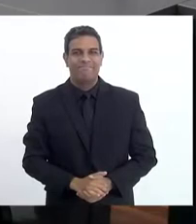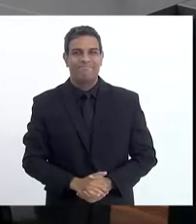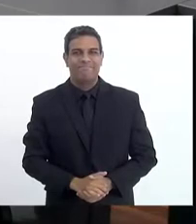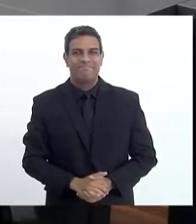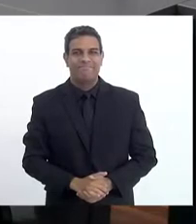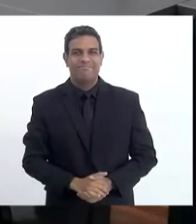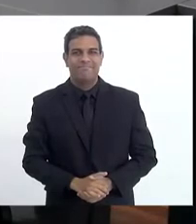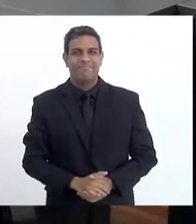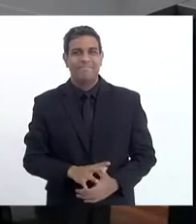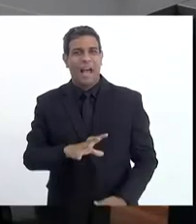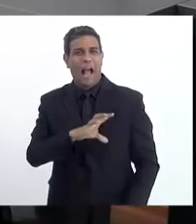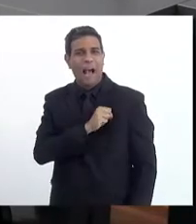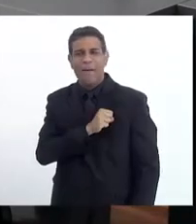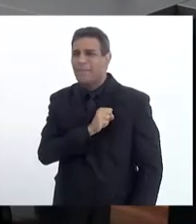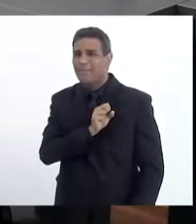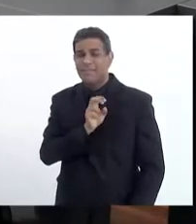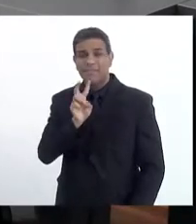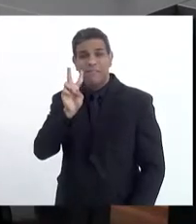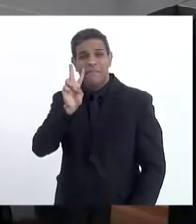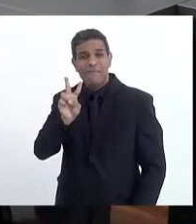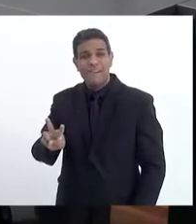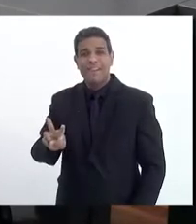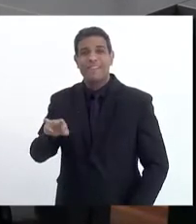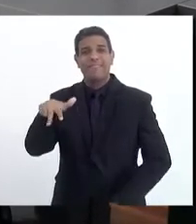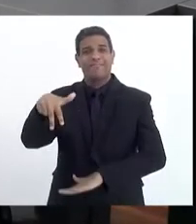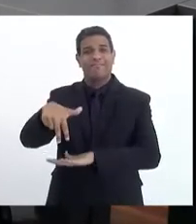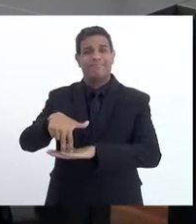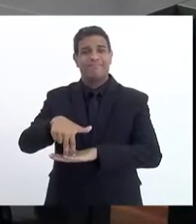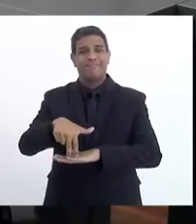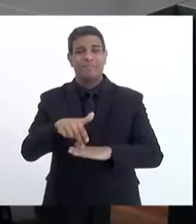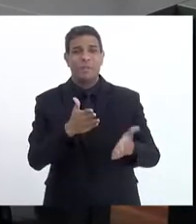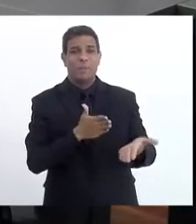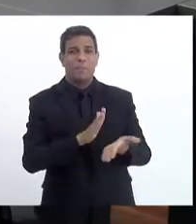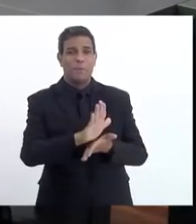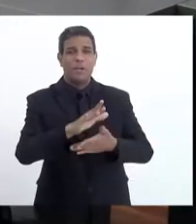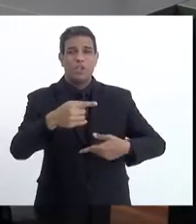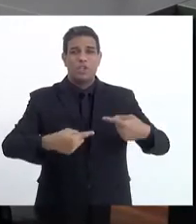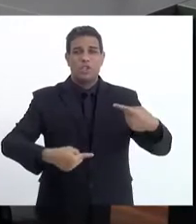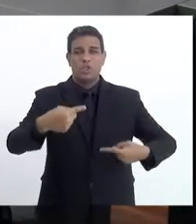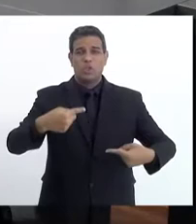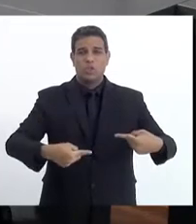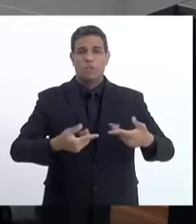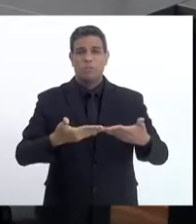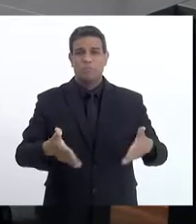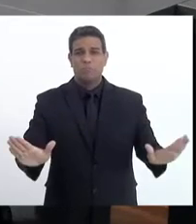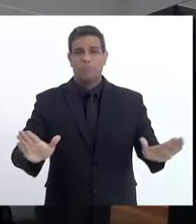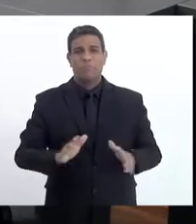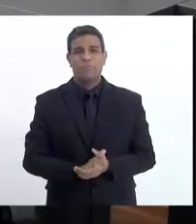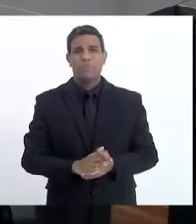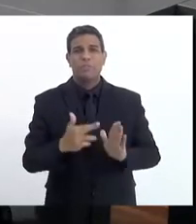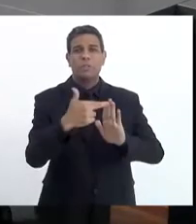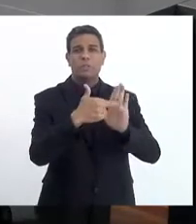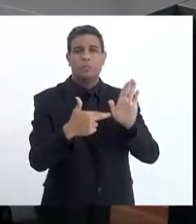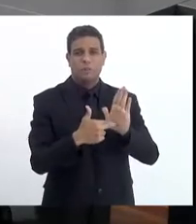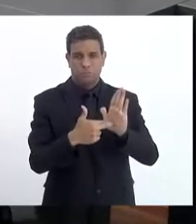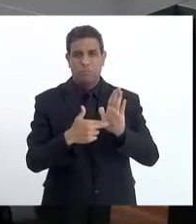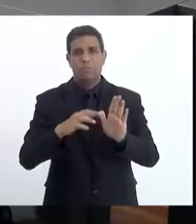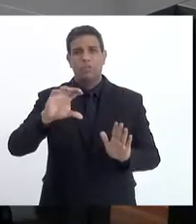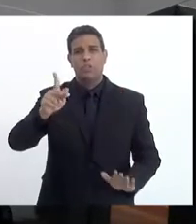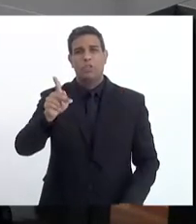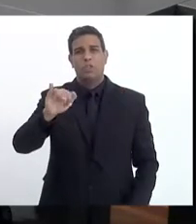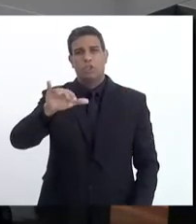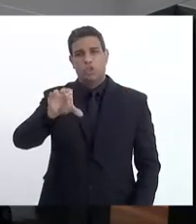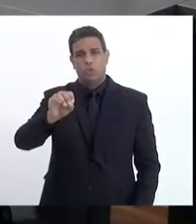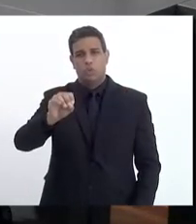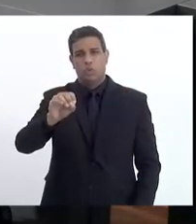É. Tia Doca da Portela. É. Parecer pela constitucionalidade em discussão e votação aprovado. Relator, deputado Chico Machado, 13